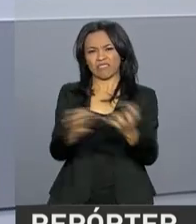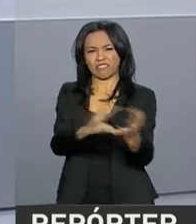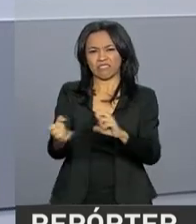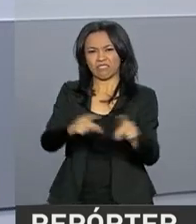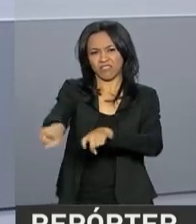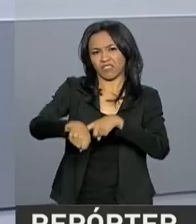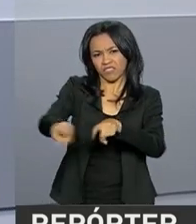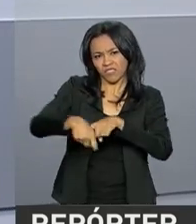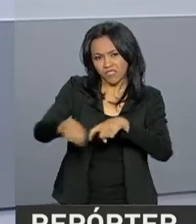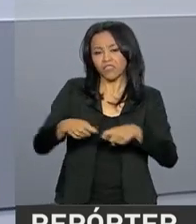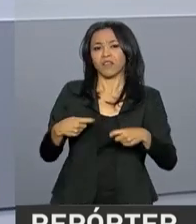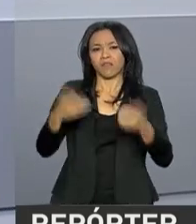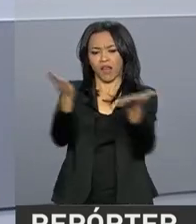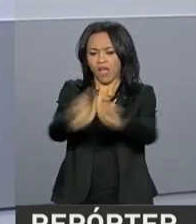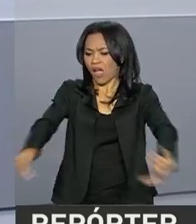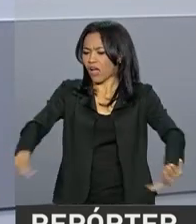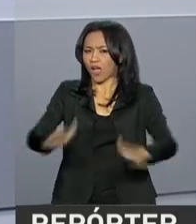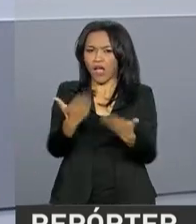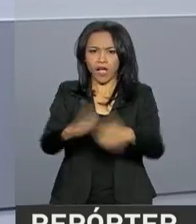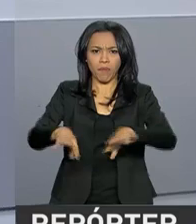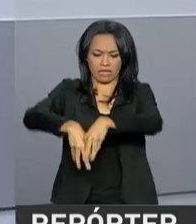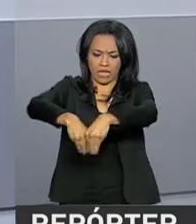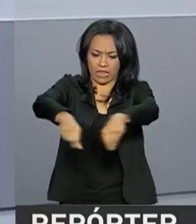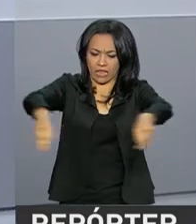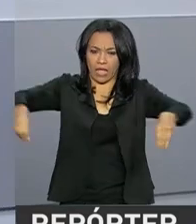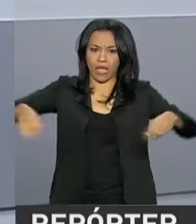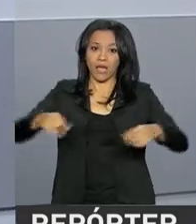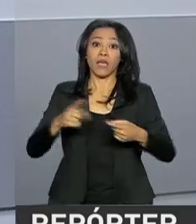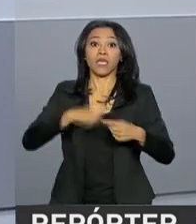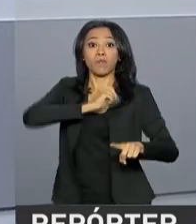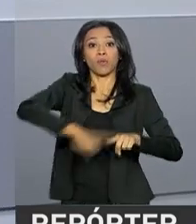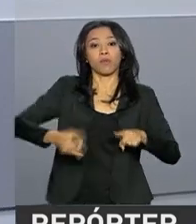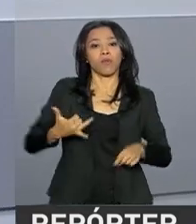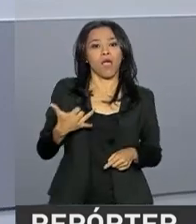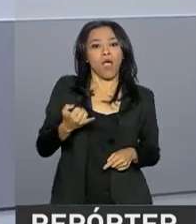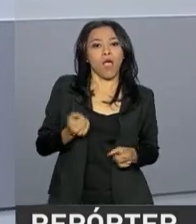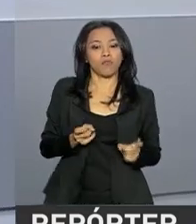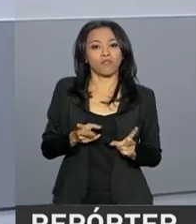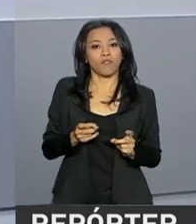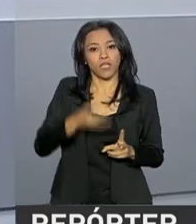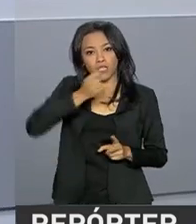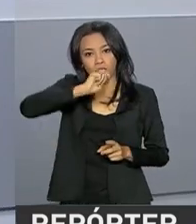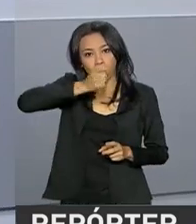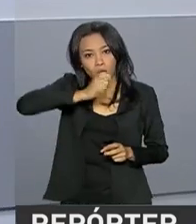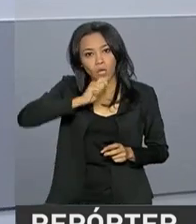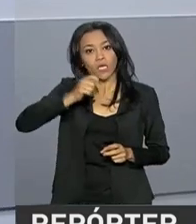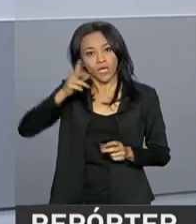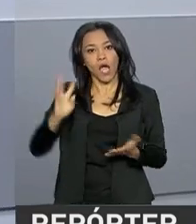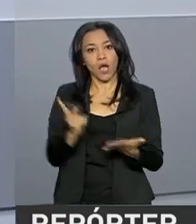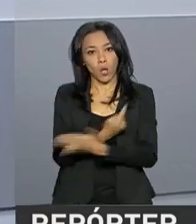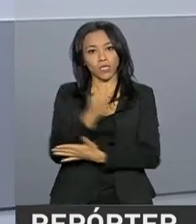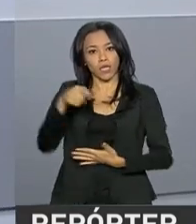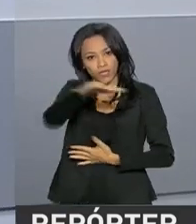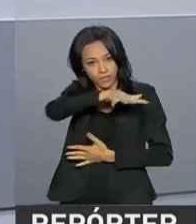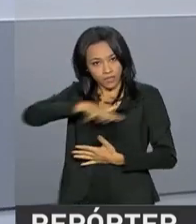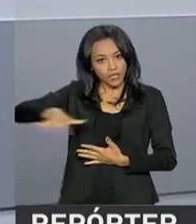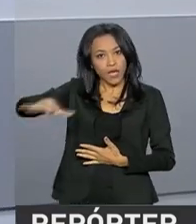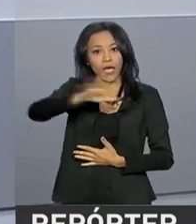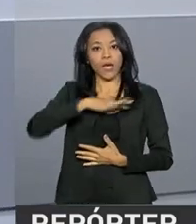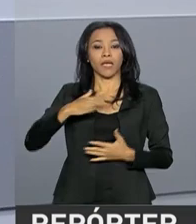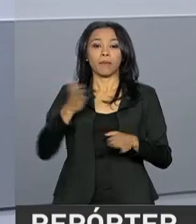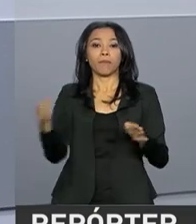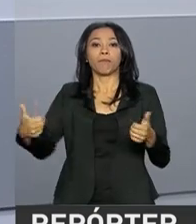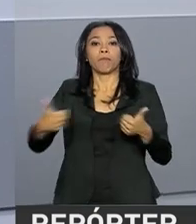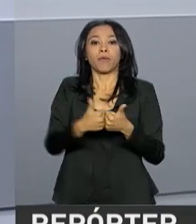questões fundiárias e coibir o tráfico de drogas armas munições de contrabando na região da faixa de fronteira com o